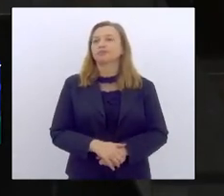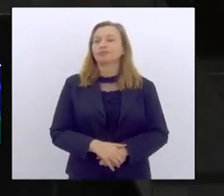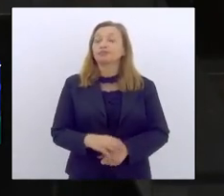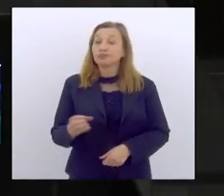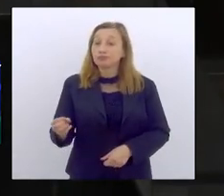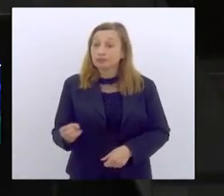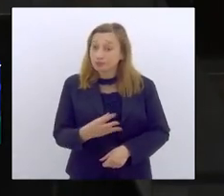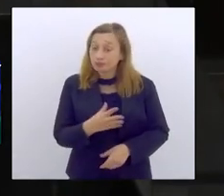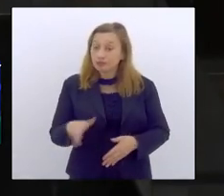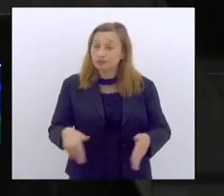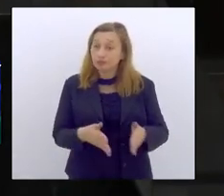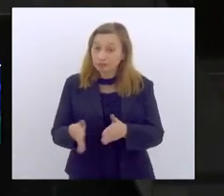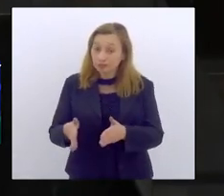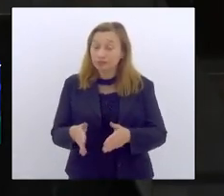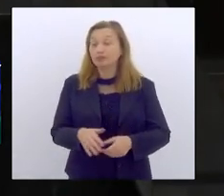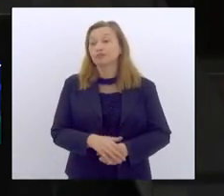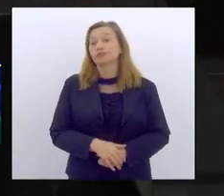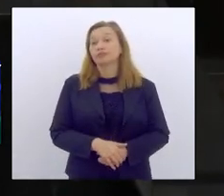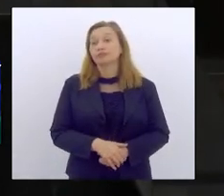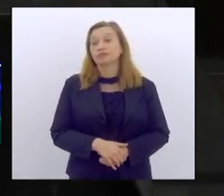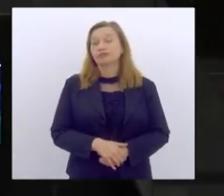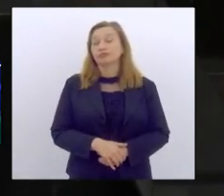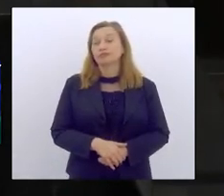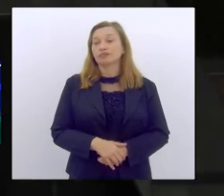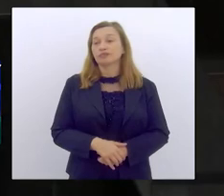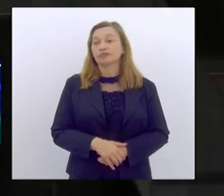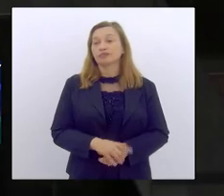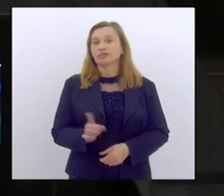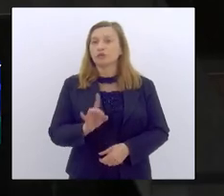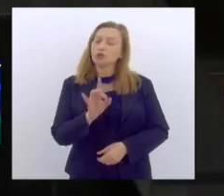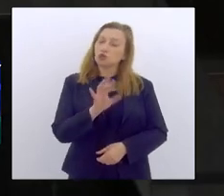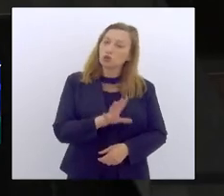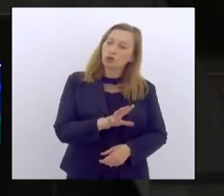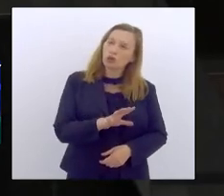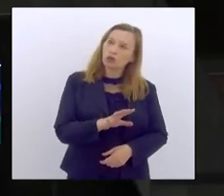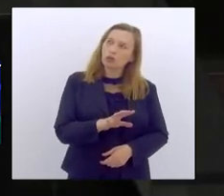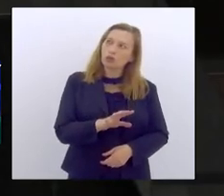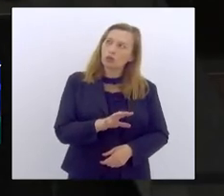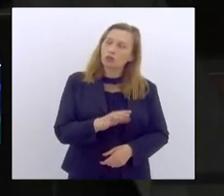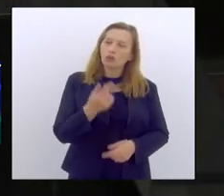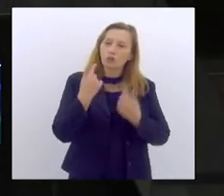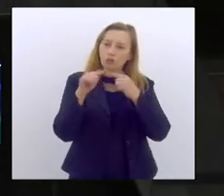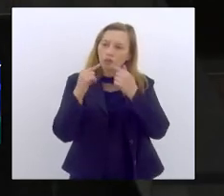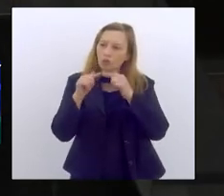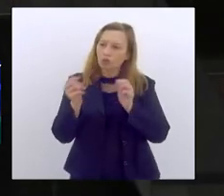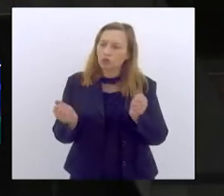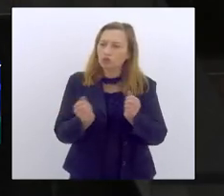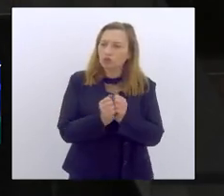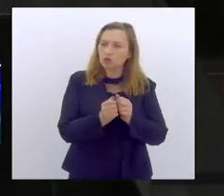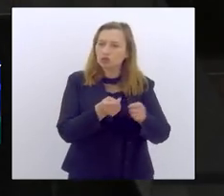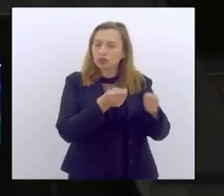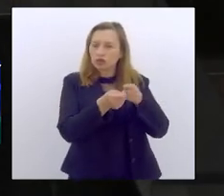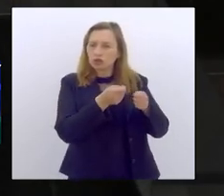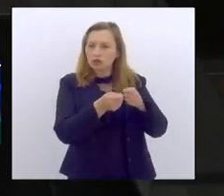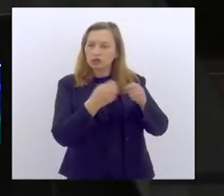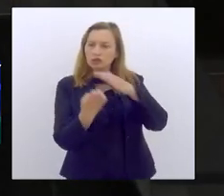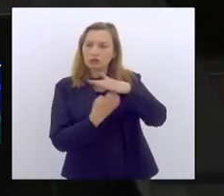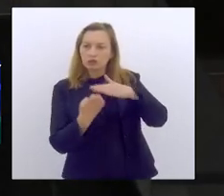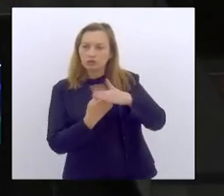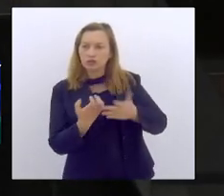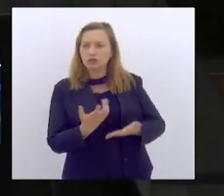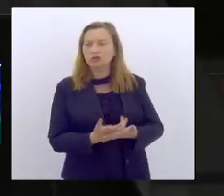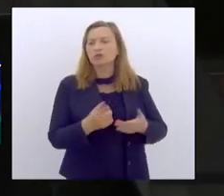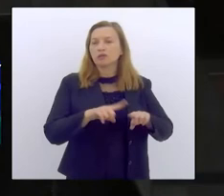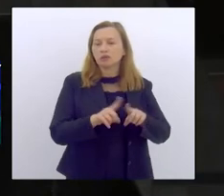novos passos a gente precisa Talvez as talvez acionar não apenas uma por meio de uma reclamação junto um furador Nacional